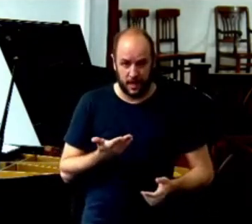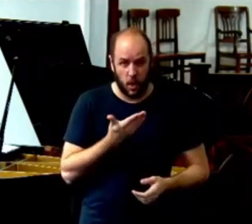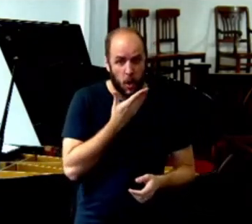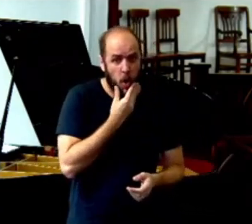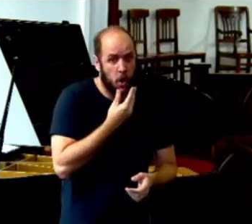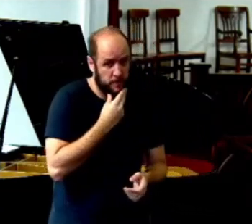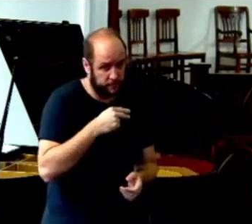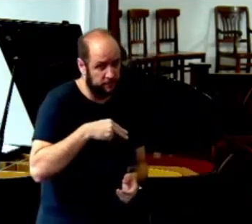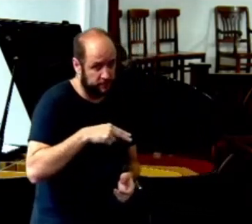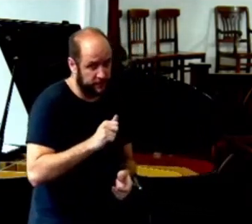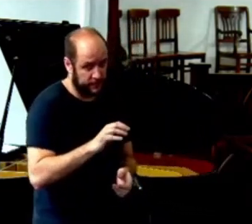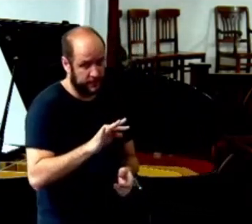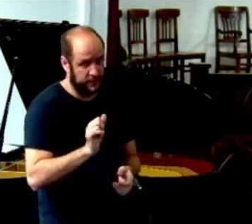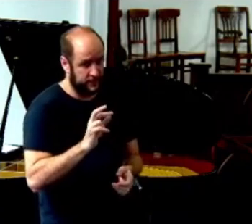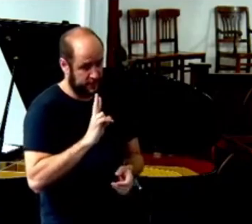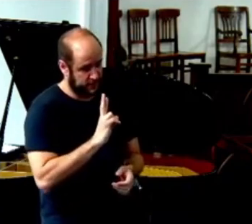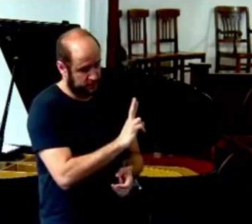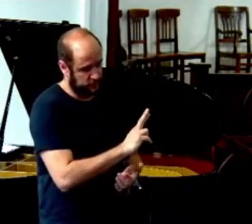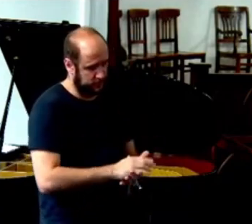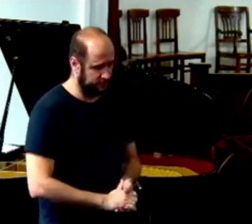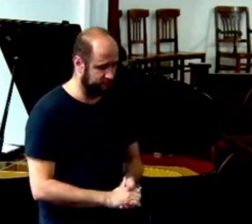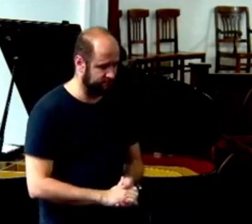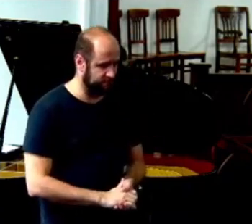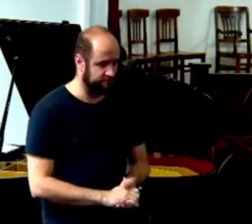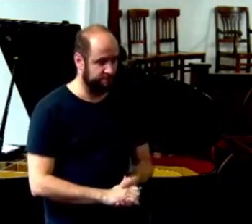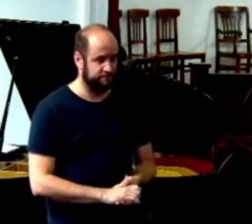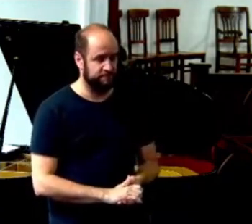Então Natã disse a Davi: